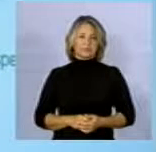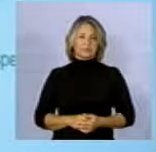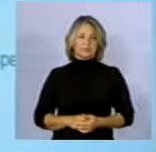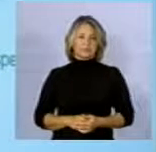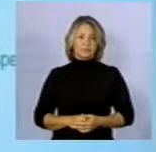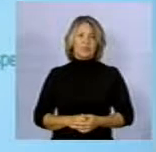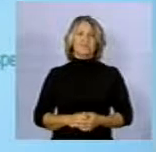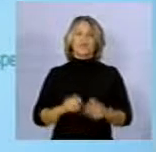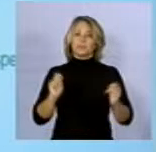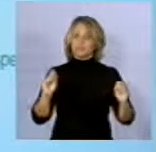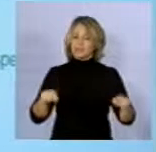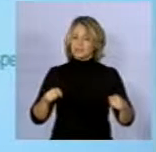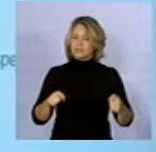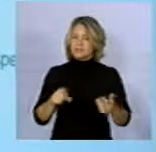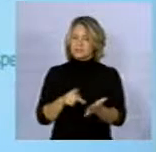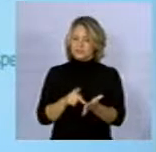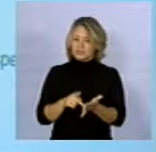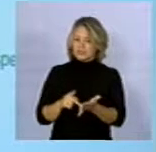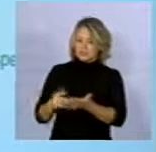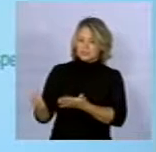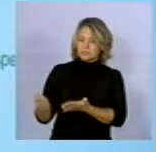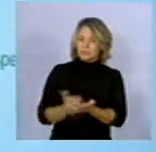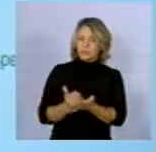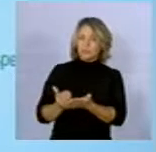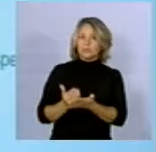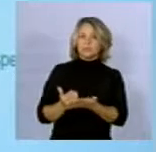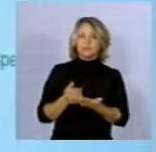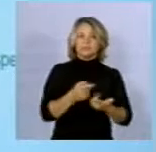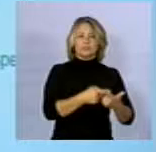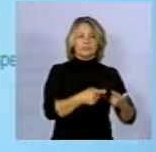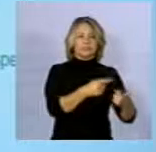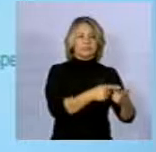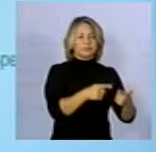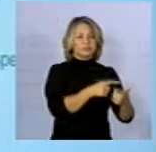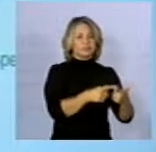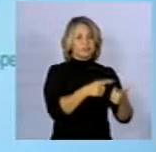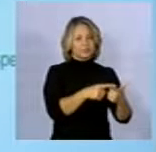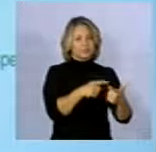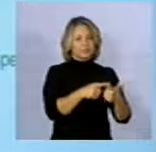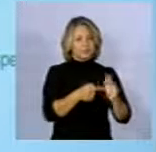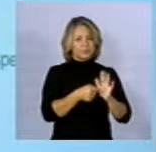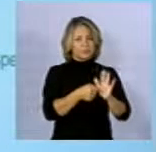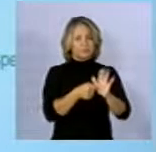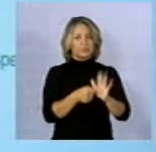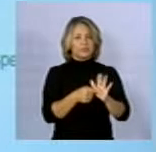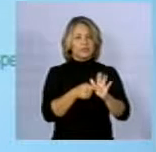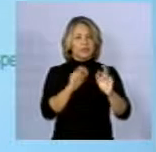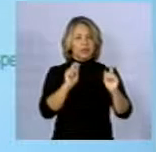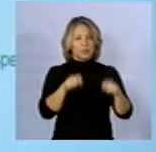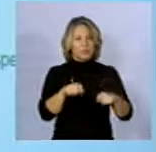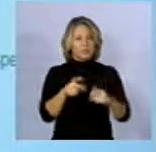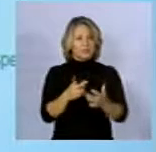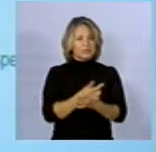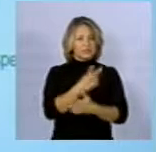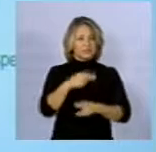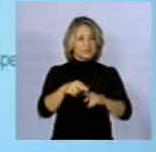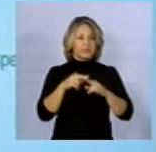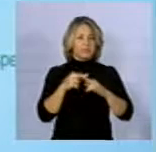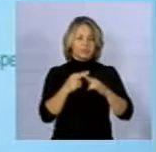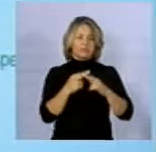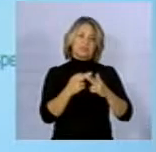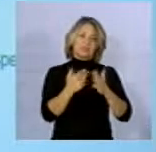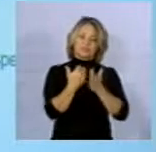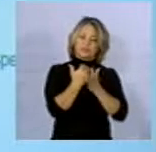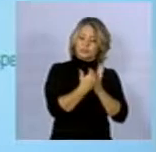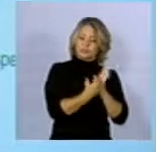que deveriam ser casos hipotéticos que poderiam ocorrer com essas medidas. Aqui